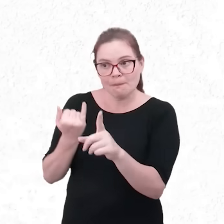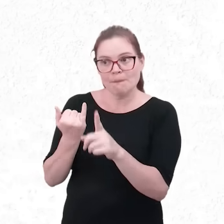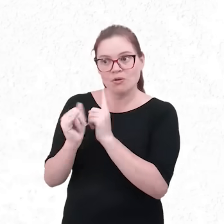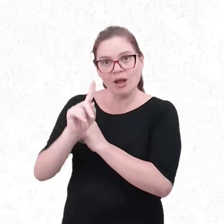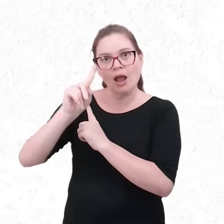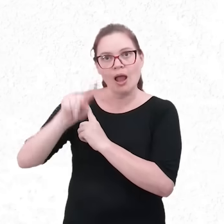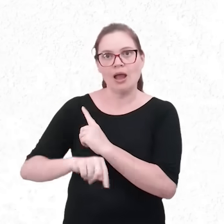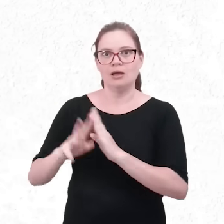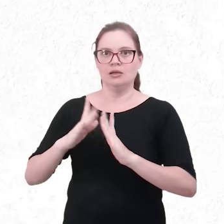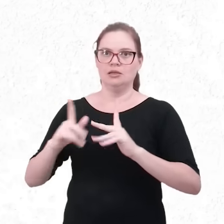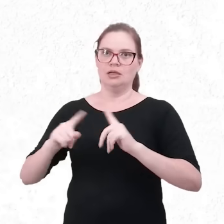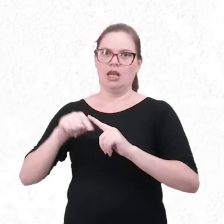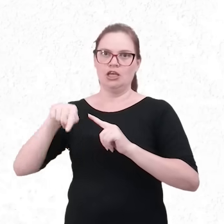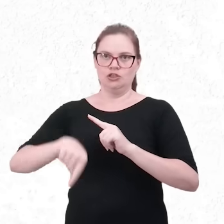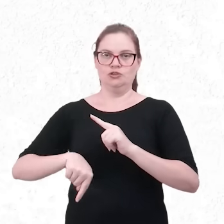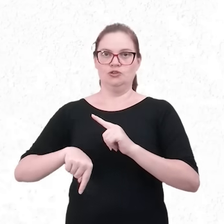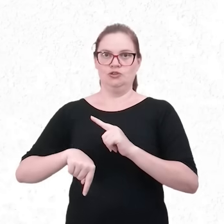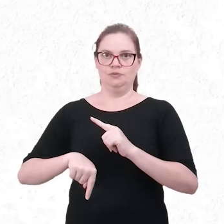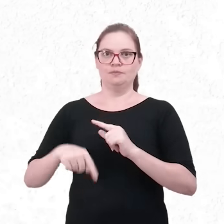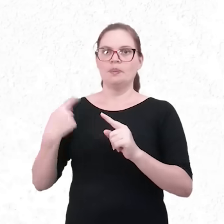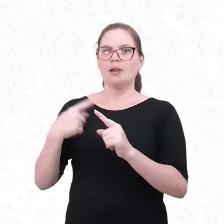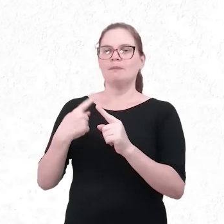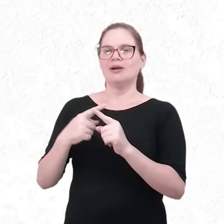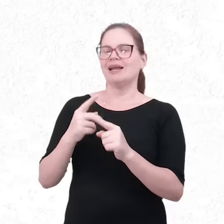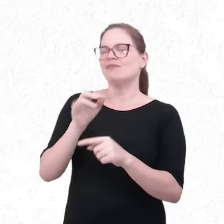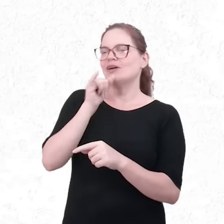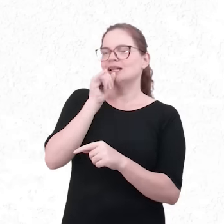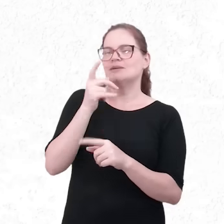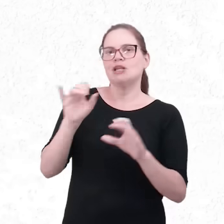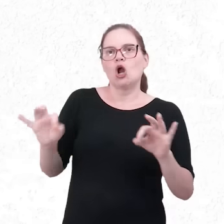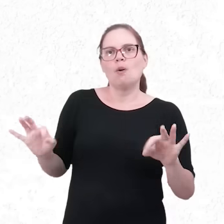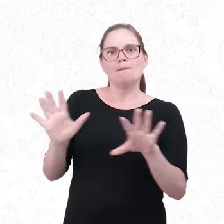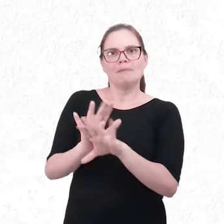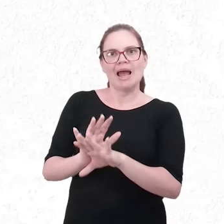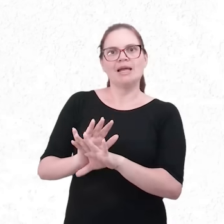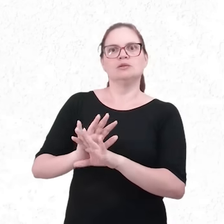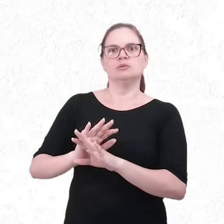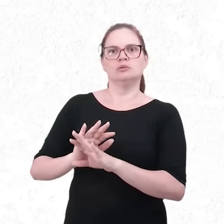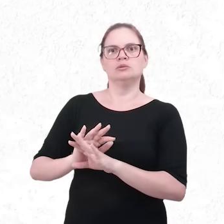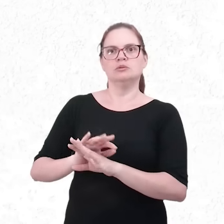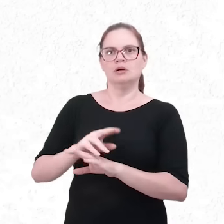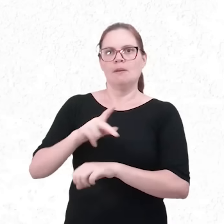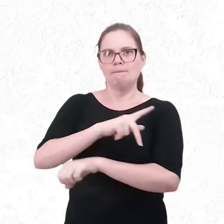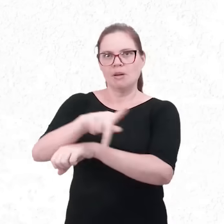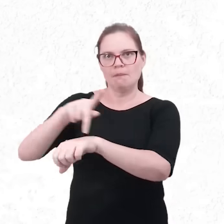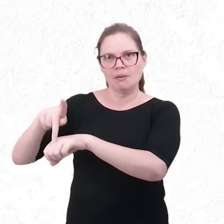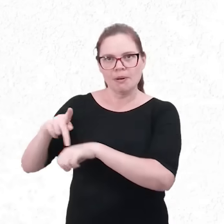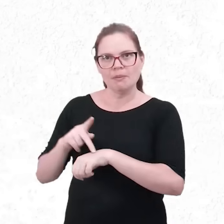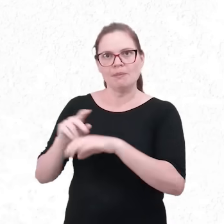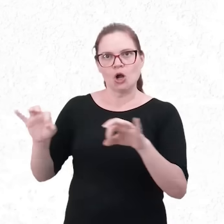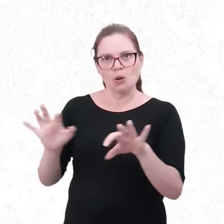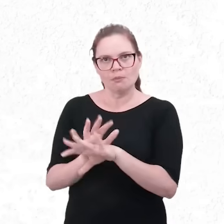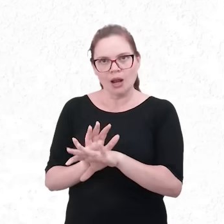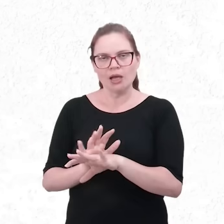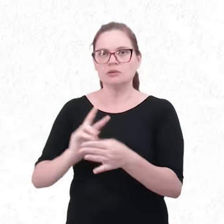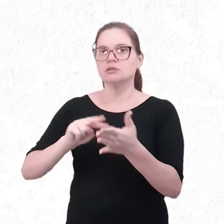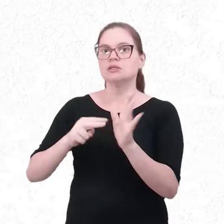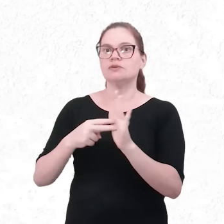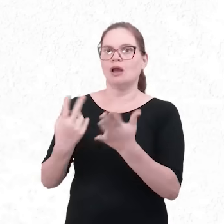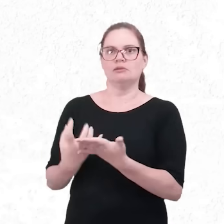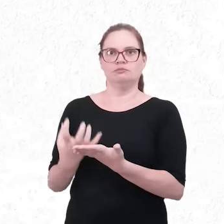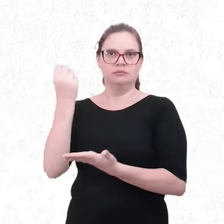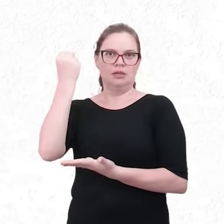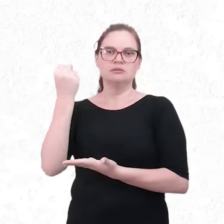Quando se fala até a plenitude dos gentios, é até o arrebatamento. Então, quando a igreja for